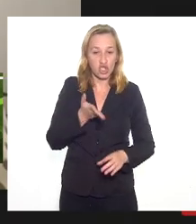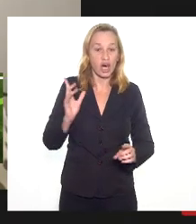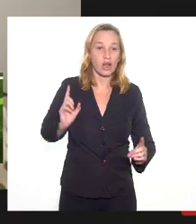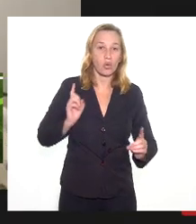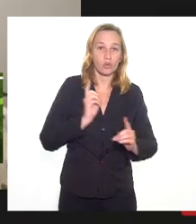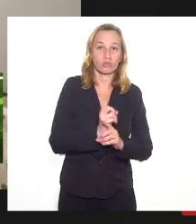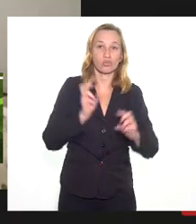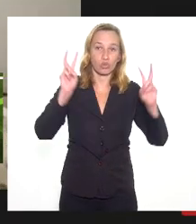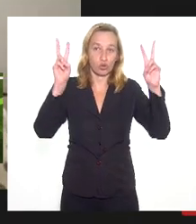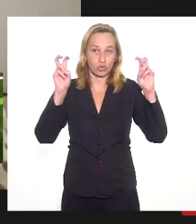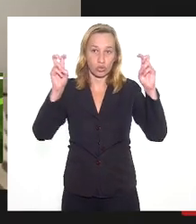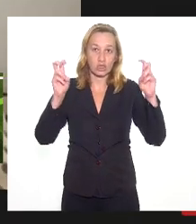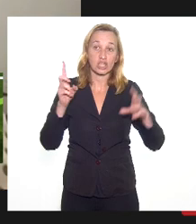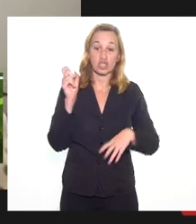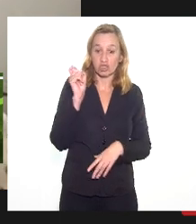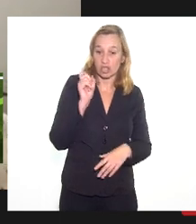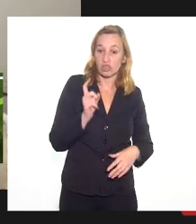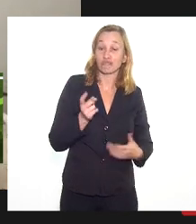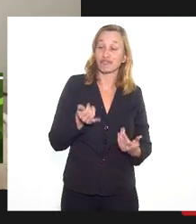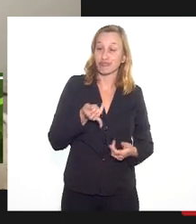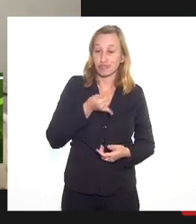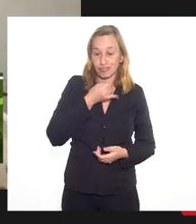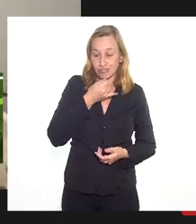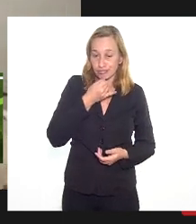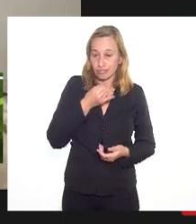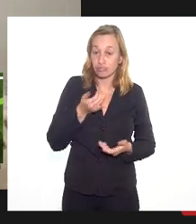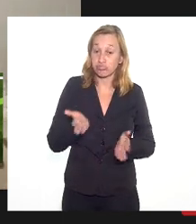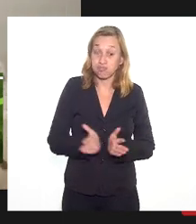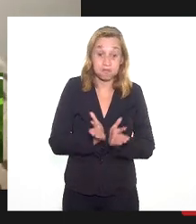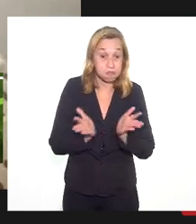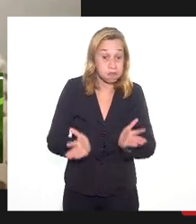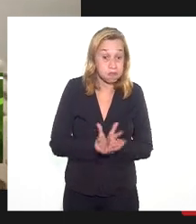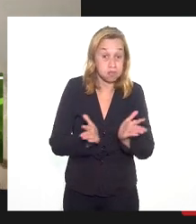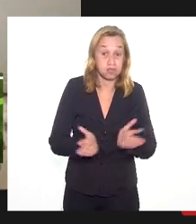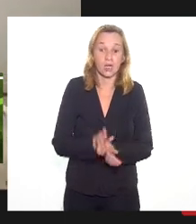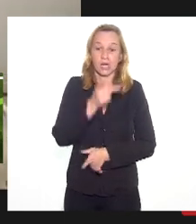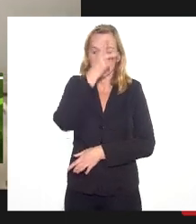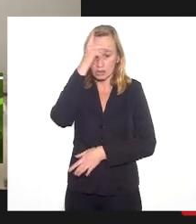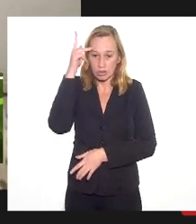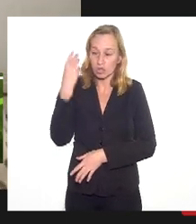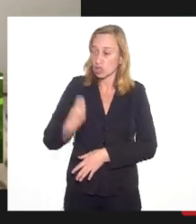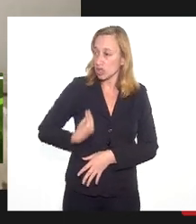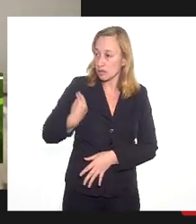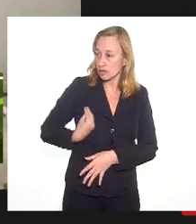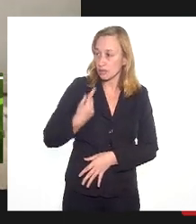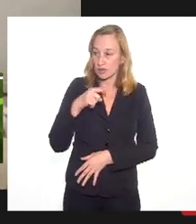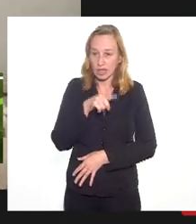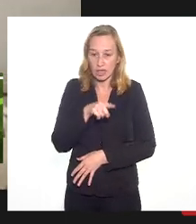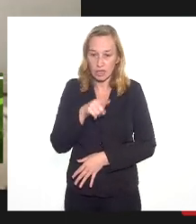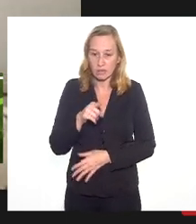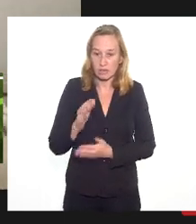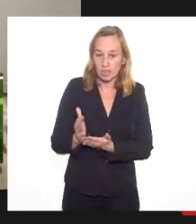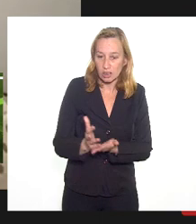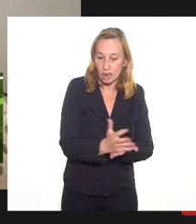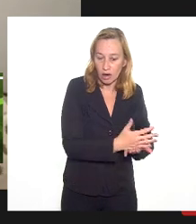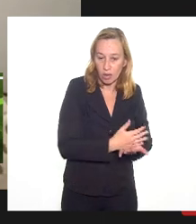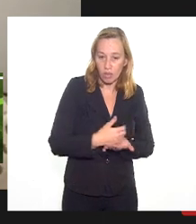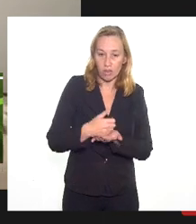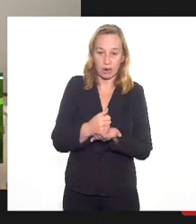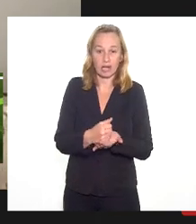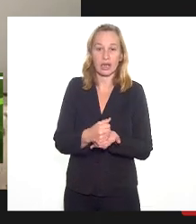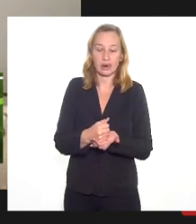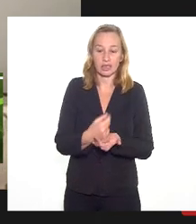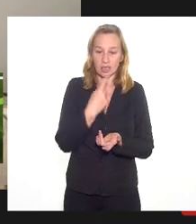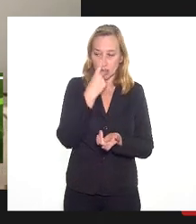uma situação completamente degradante, em especial das pessoas que vivem ali da coleta seletiva. Então,